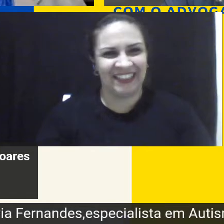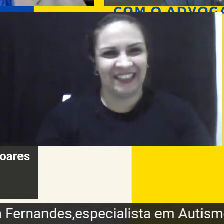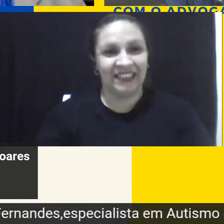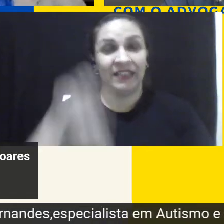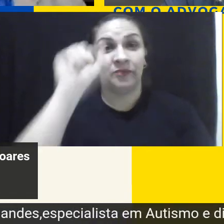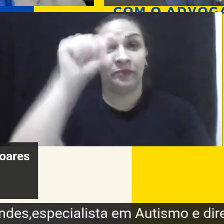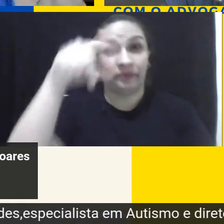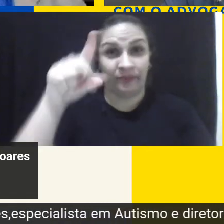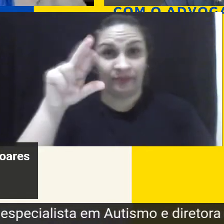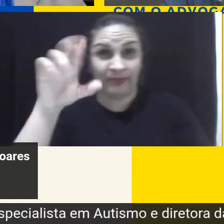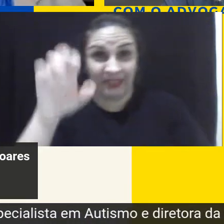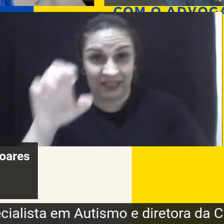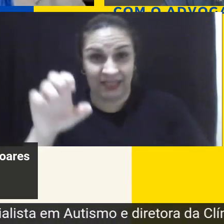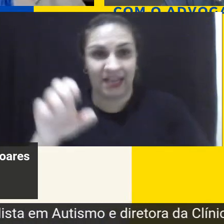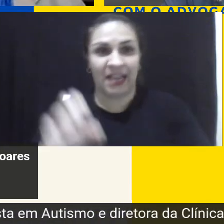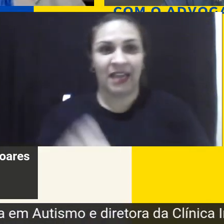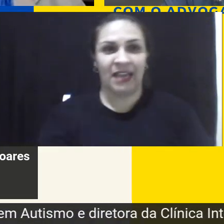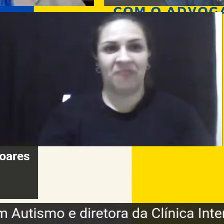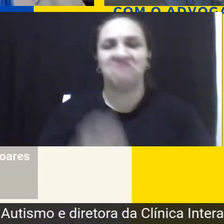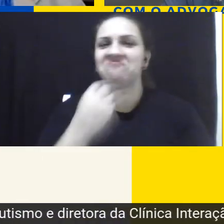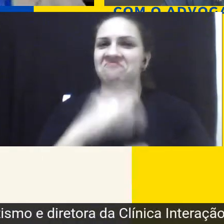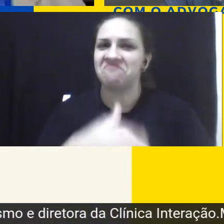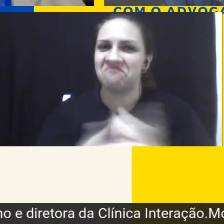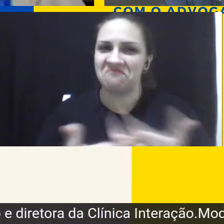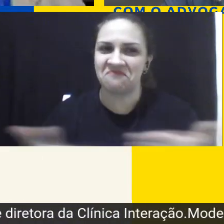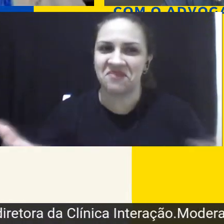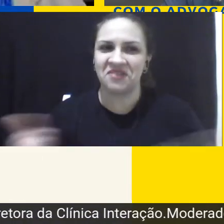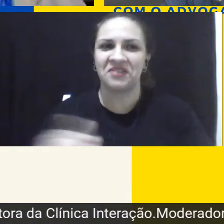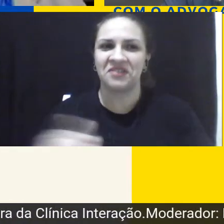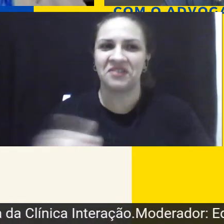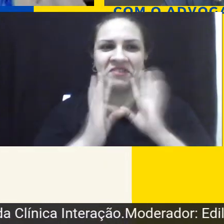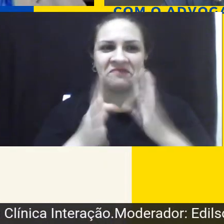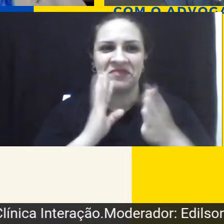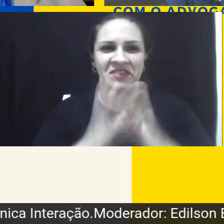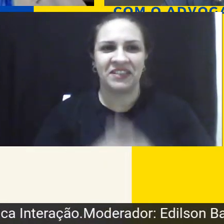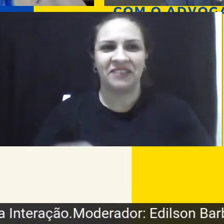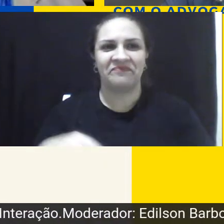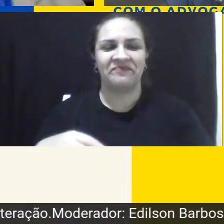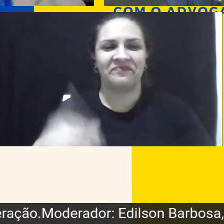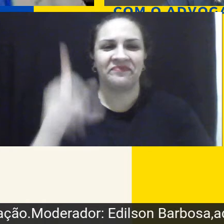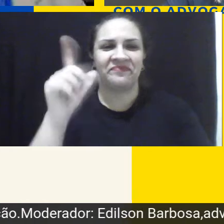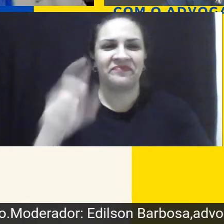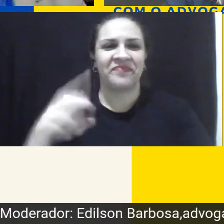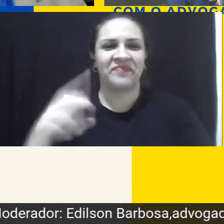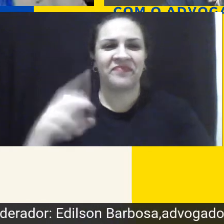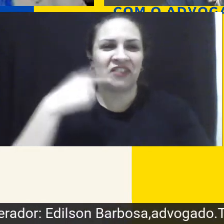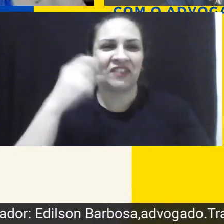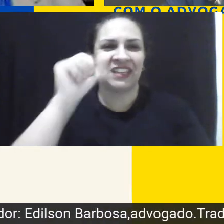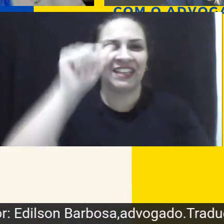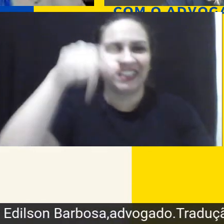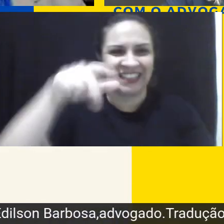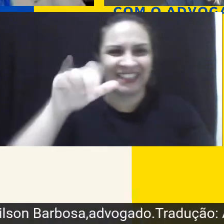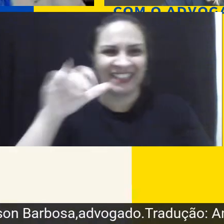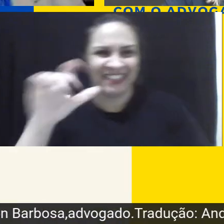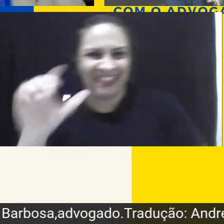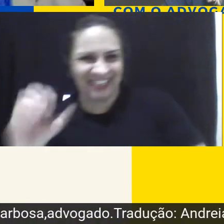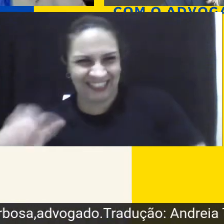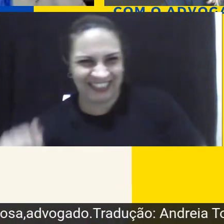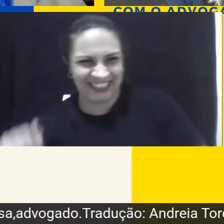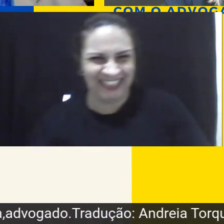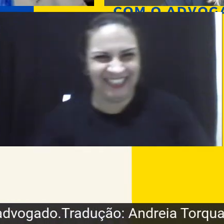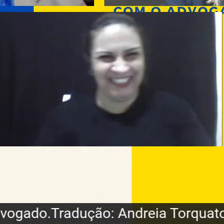André Luiz Domingues, também veio do Facebook. Doutora Angélica, ó, com os corações.